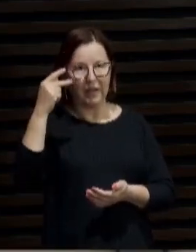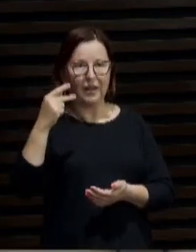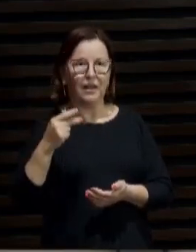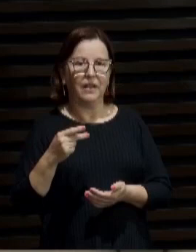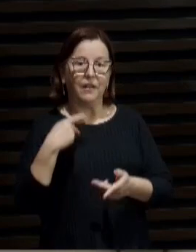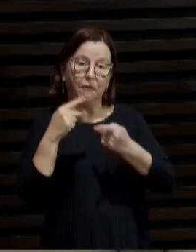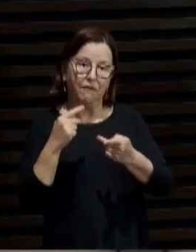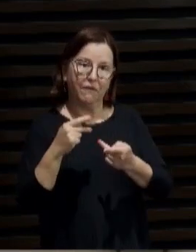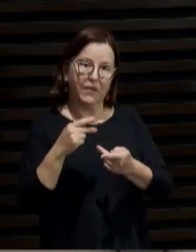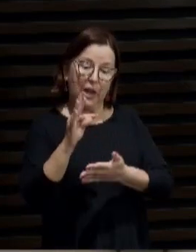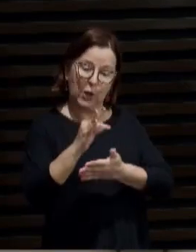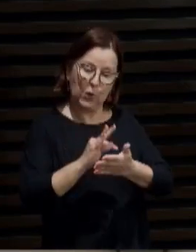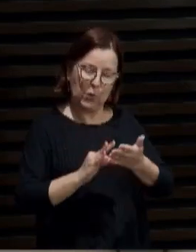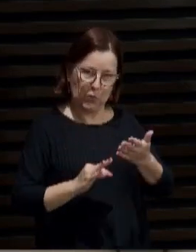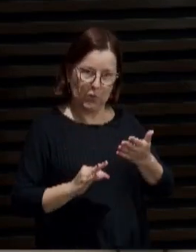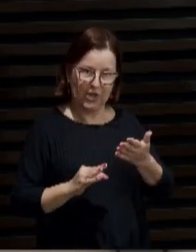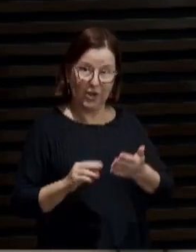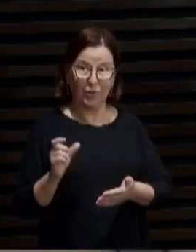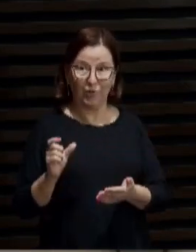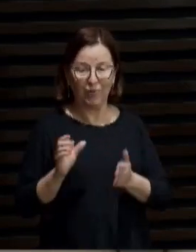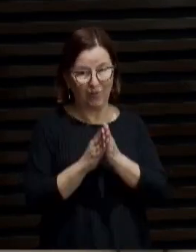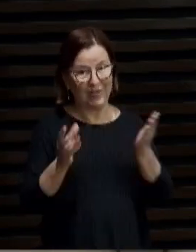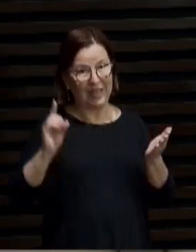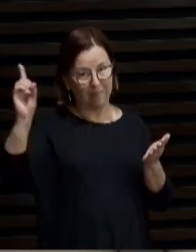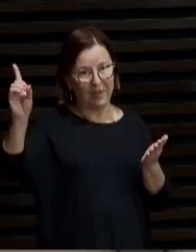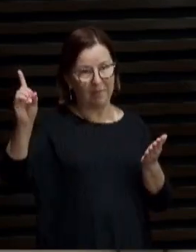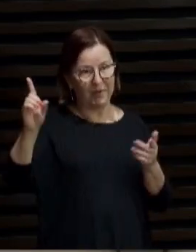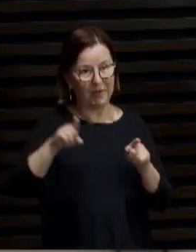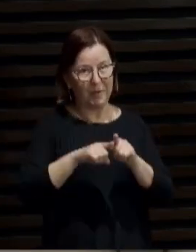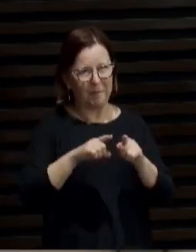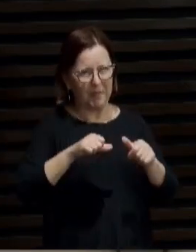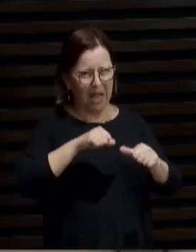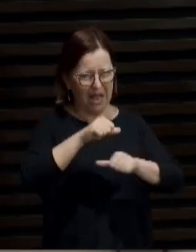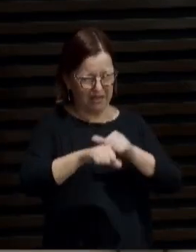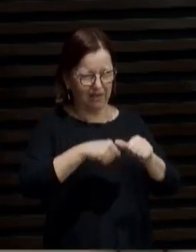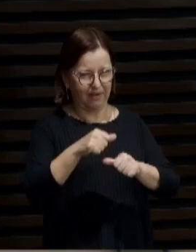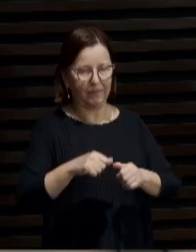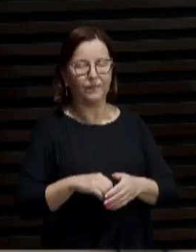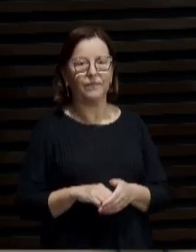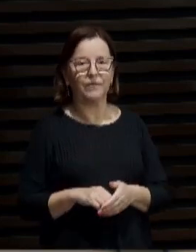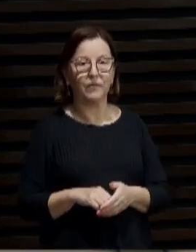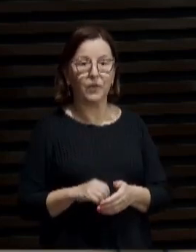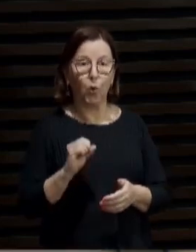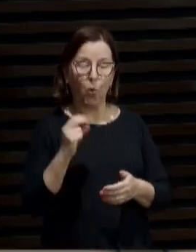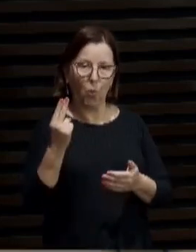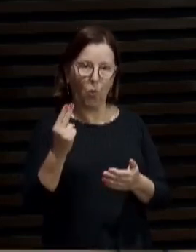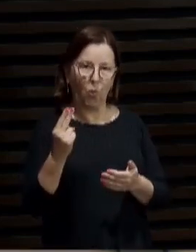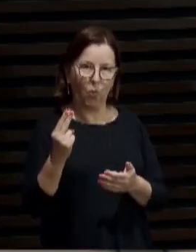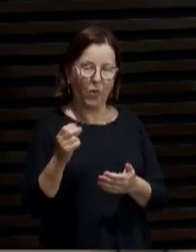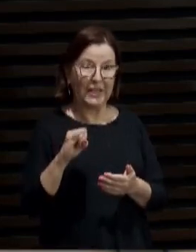distorcidas e fora de contexto, né? Ou até mesmo quando aborda algum aspecto da